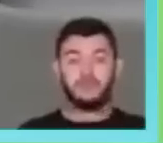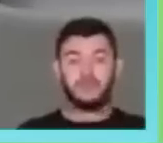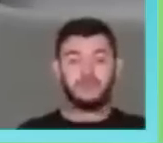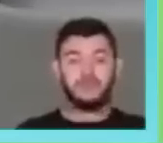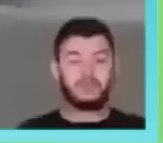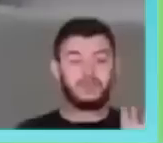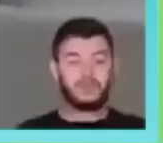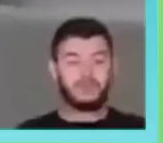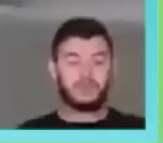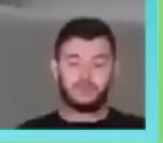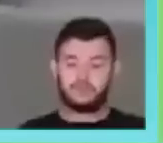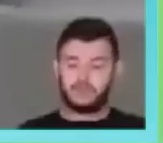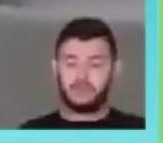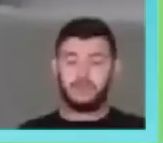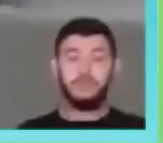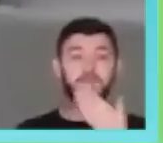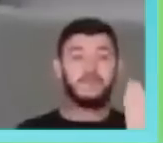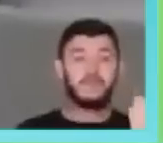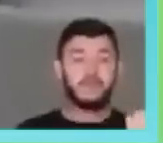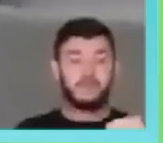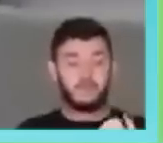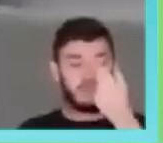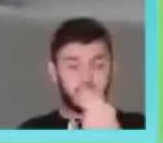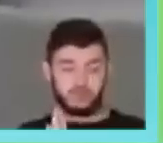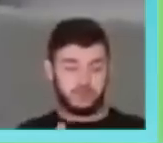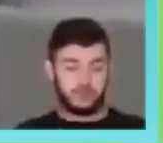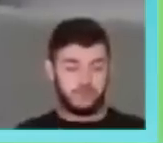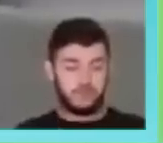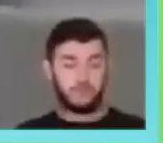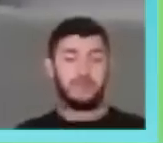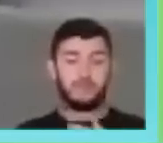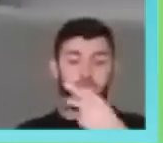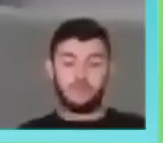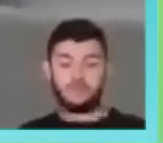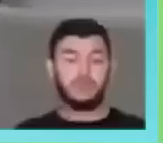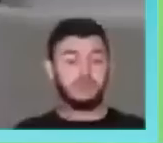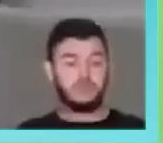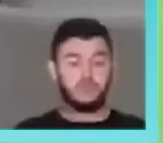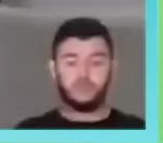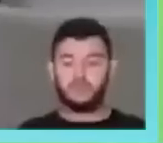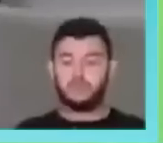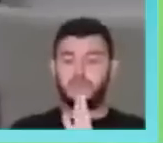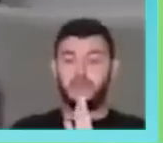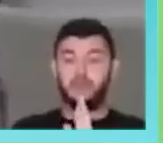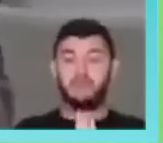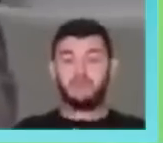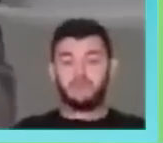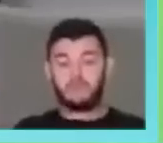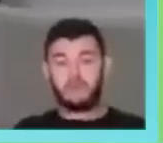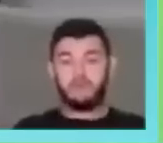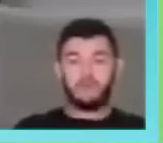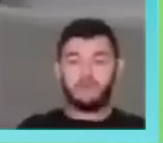com o parecer favorável. Bastava votar ali, onde é terminativo o projeto, vai para o Senado. Senado vota, vai a